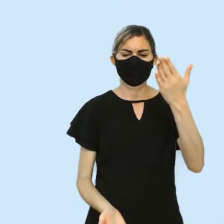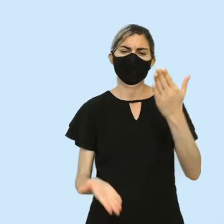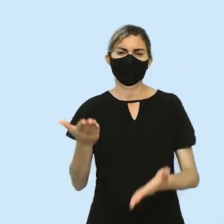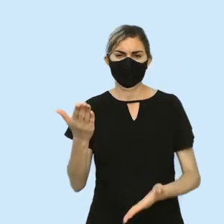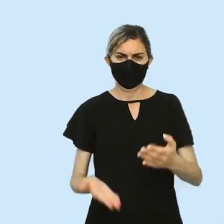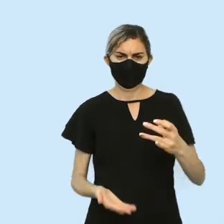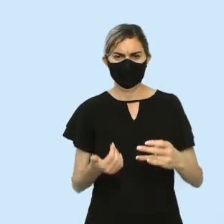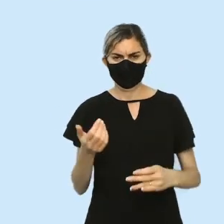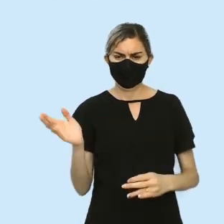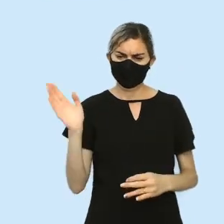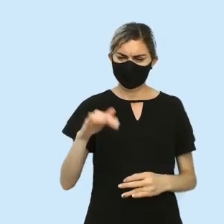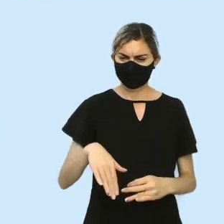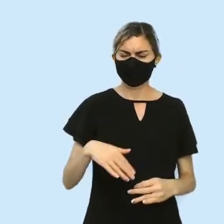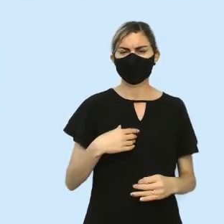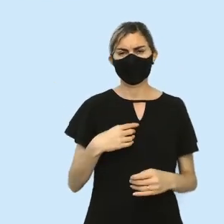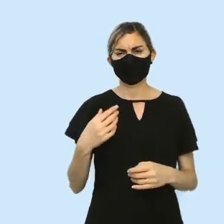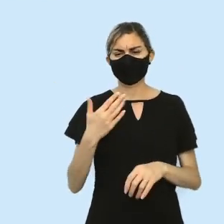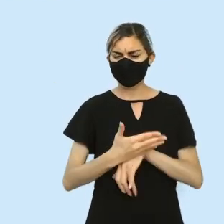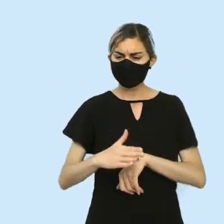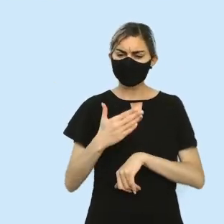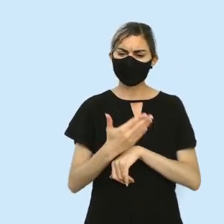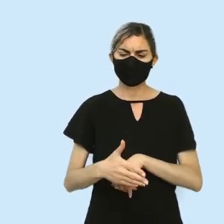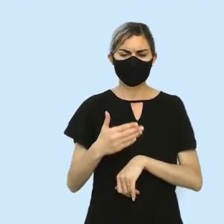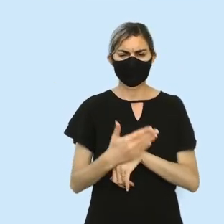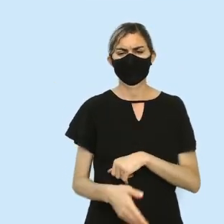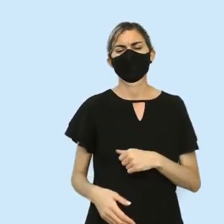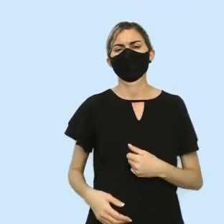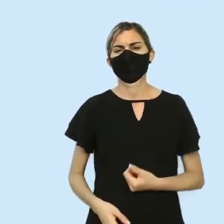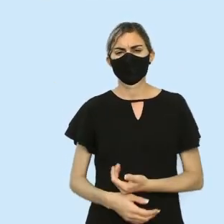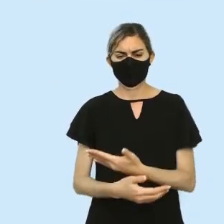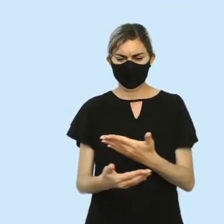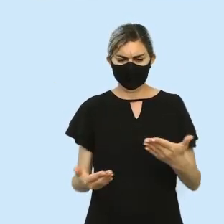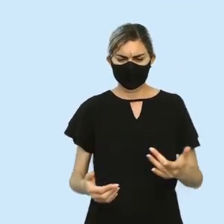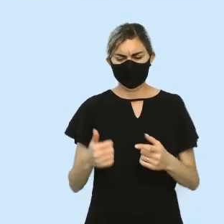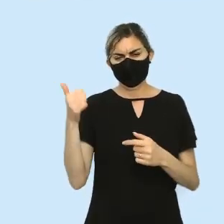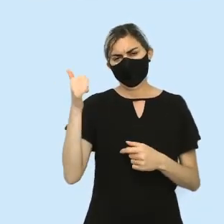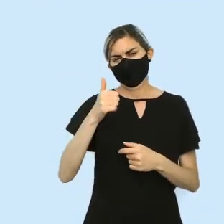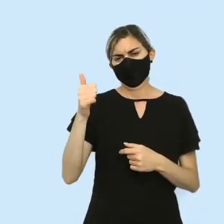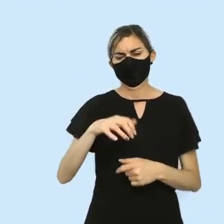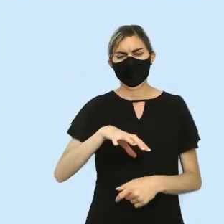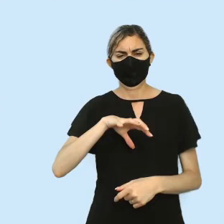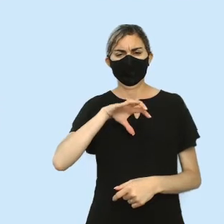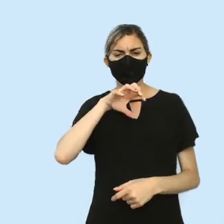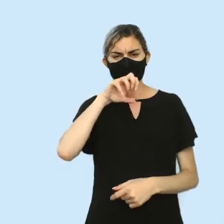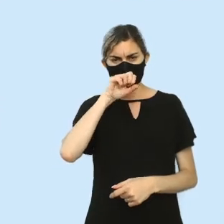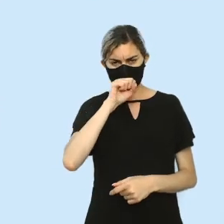temperatura. Vamos praticar, povo de Deus. Primeiro respira,